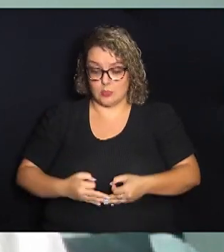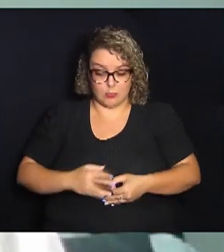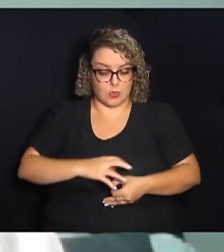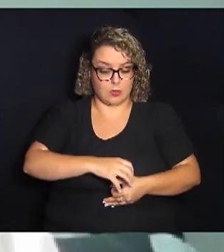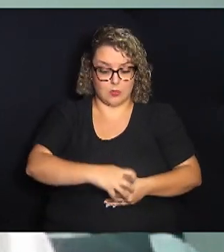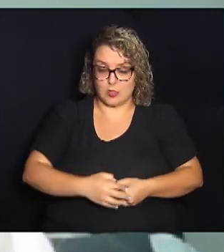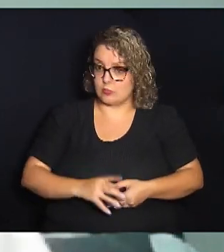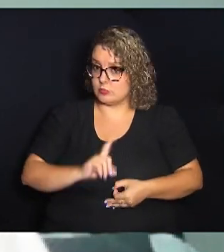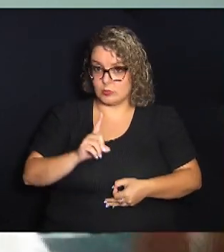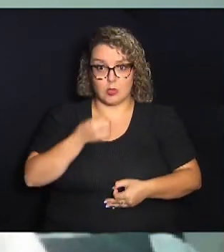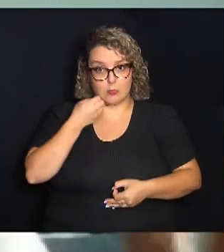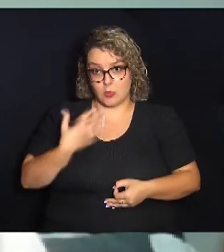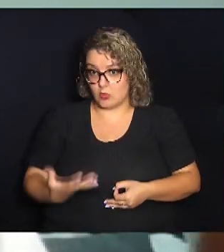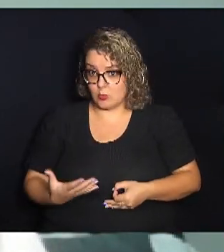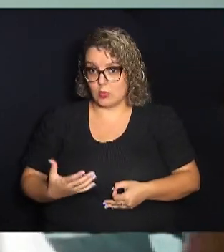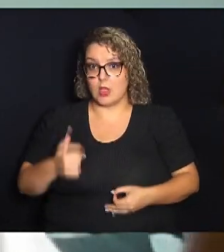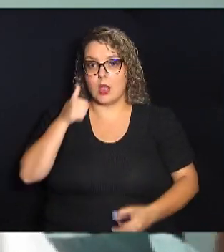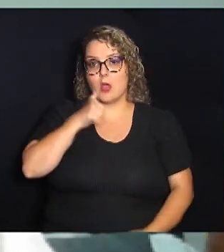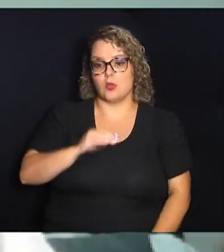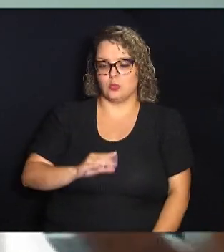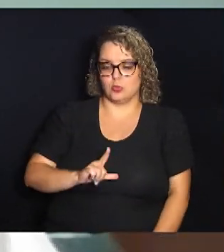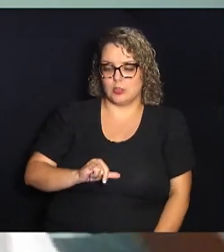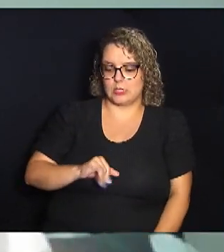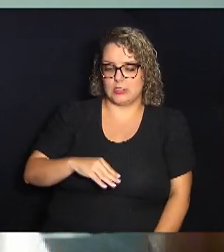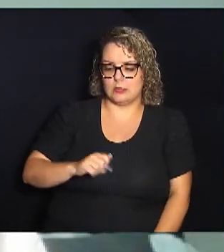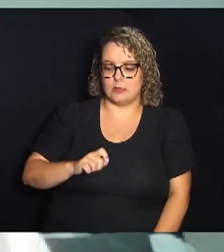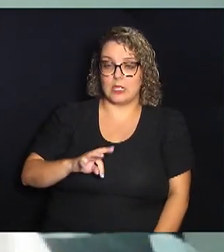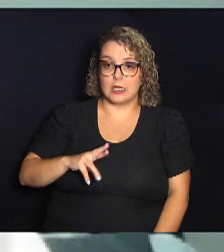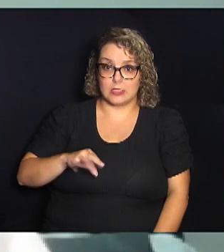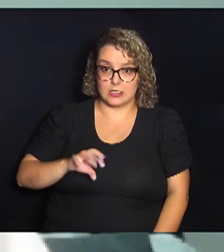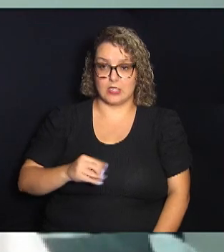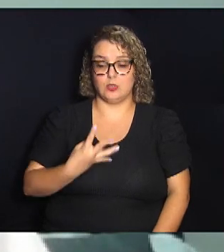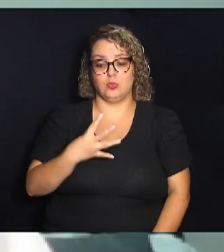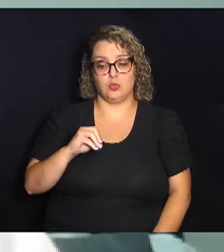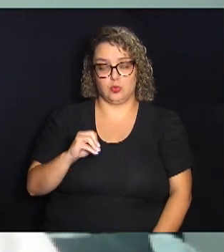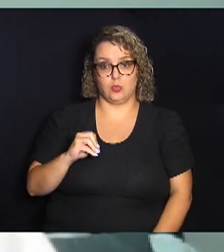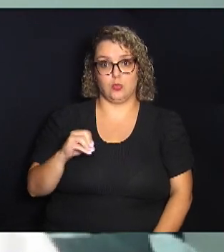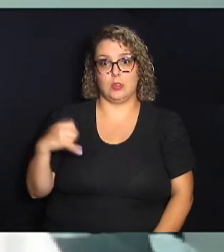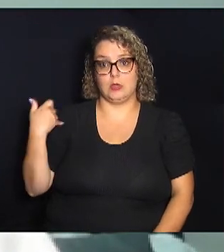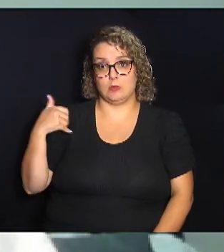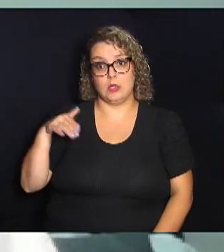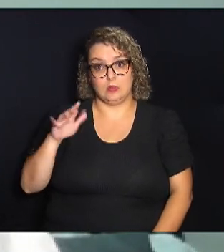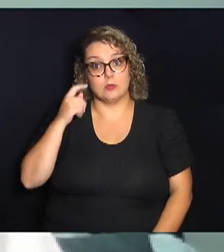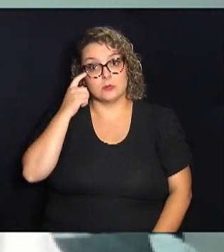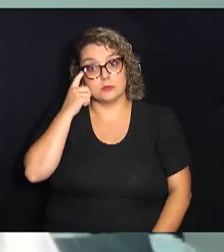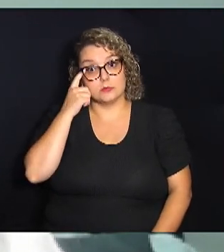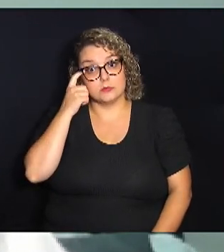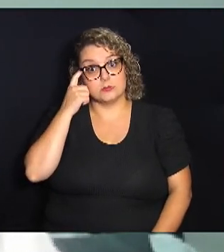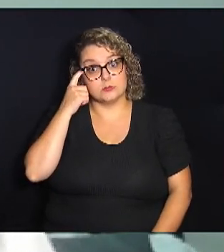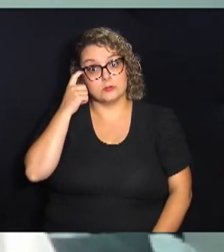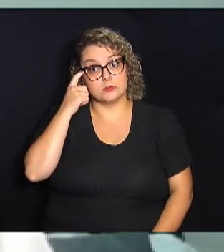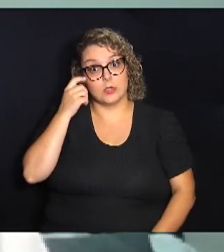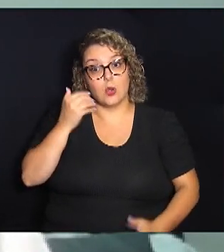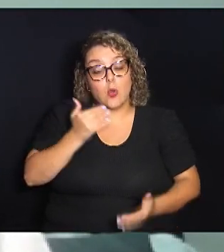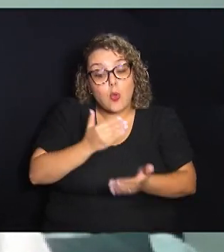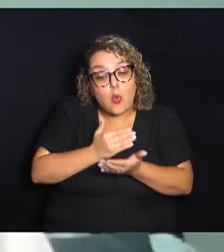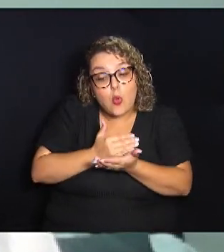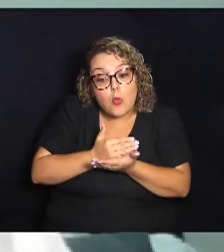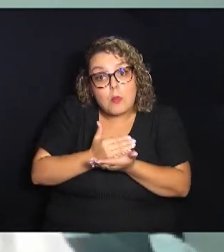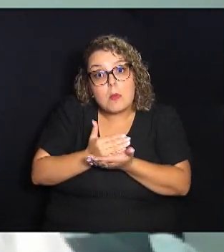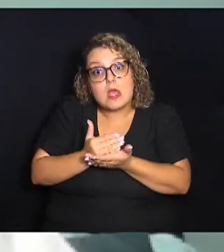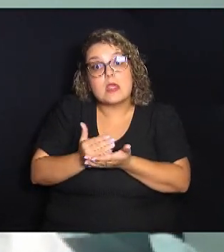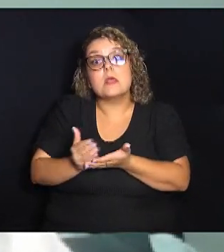mais. Agora, uma mulher no climatério, que é aquela mulher dos 40 anos para cima, ela está entrando no processo de